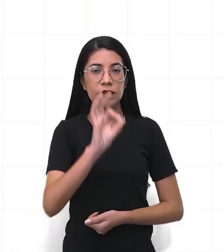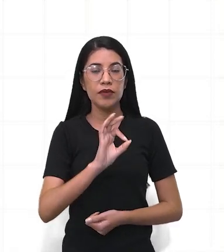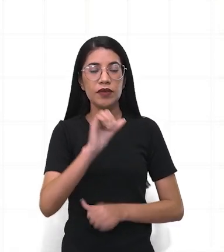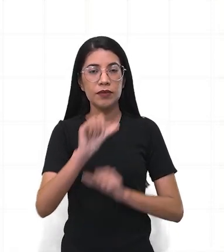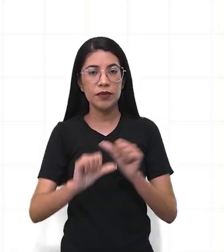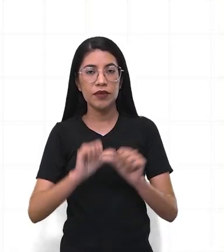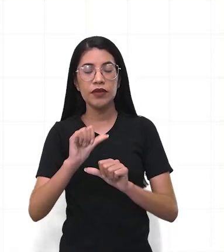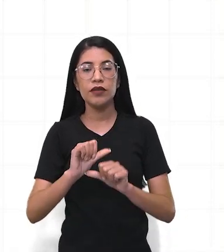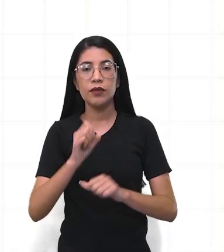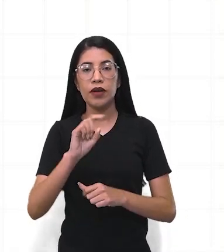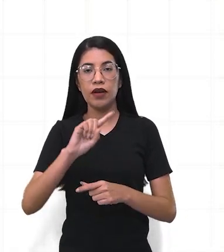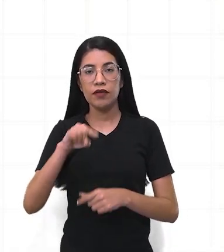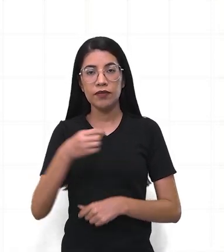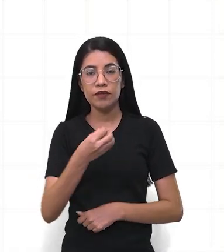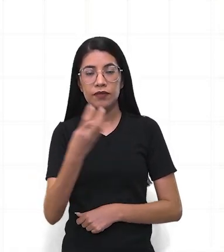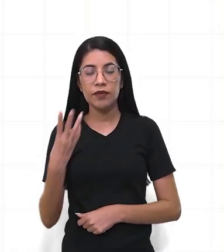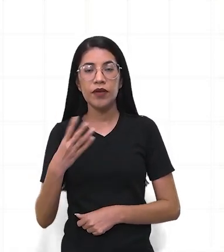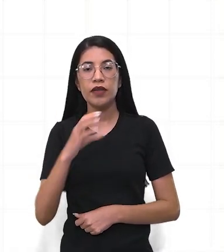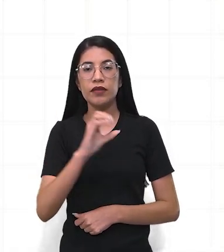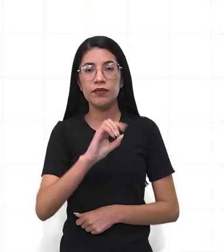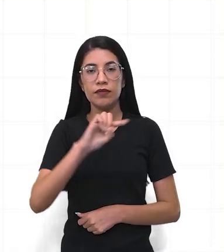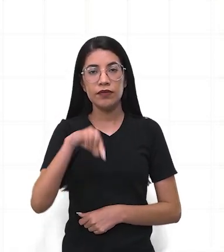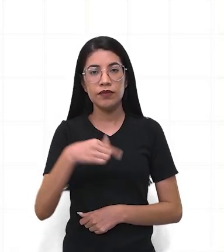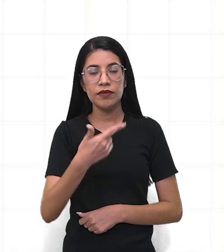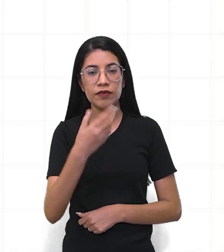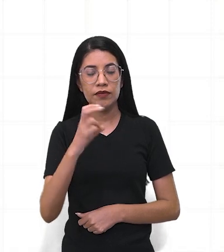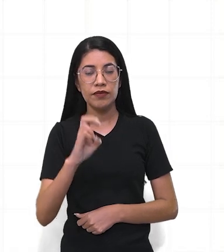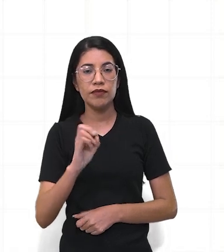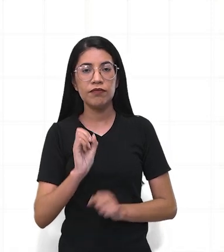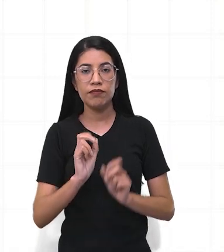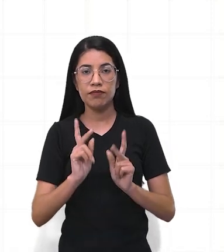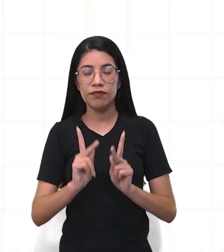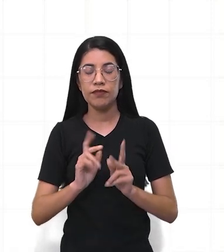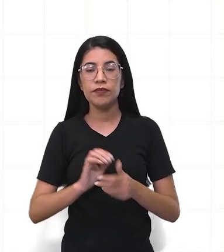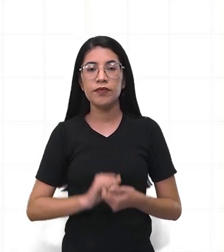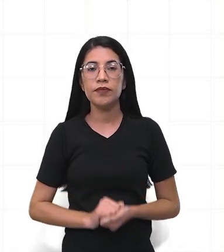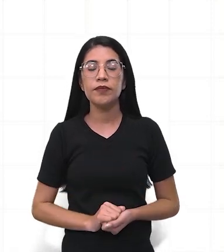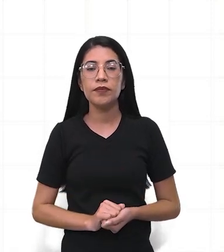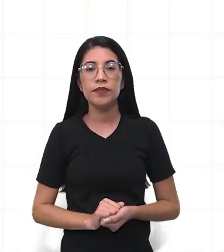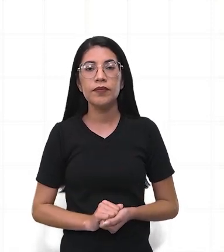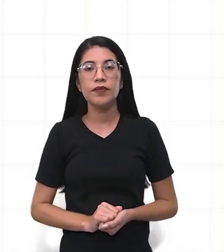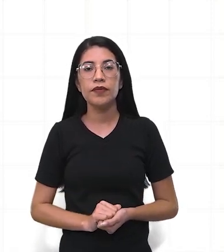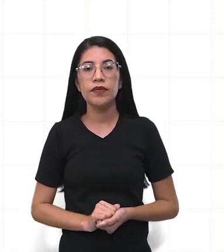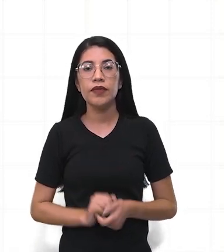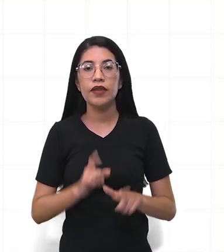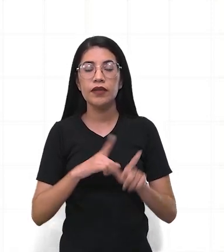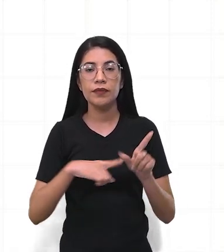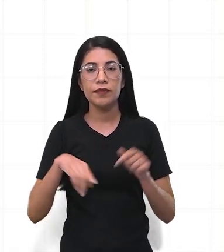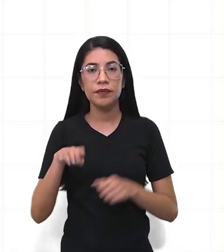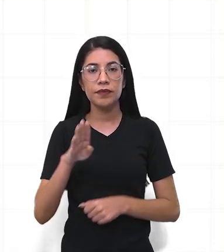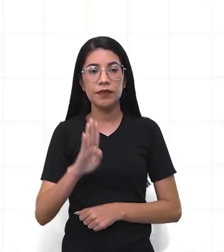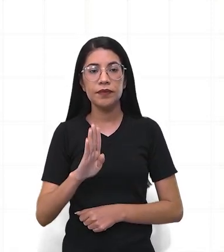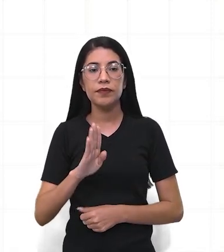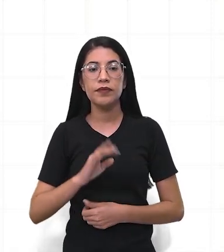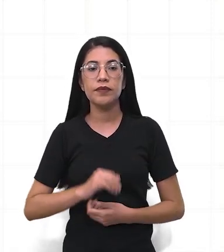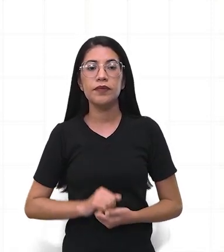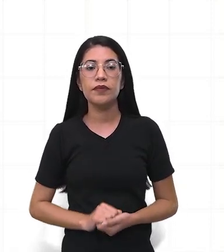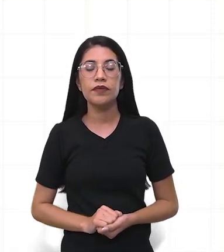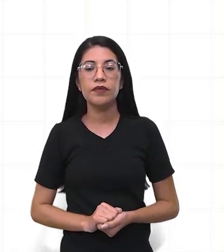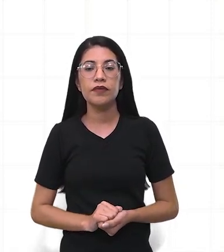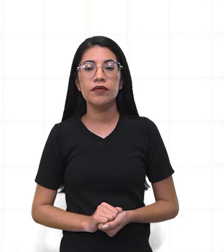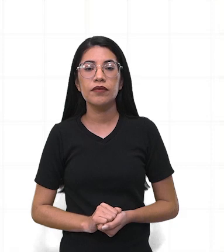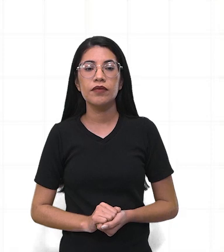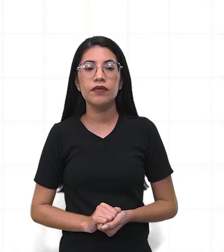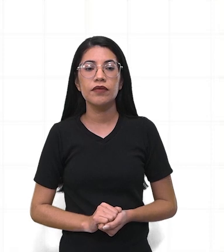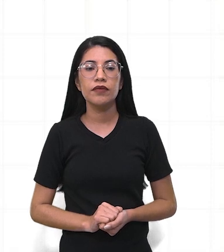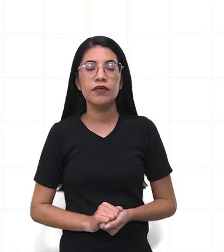0,25. Tudo bem? Tranquilo até aí, pessoal? Vamos para a letra B agora? Vamos